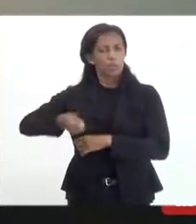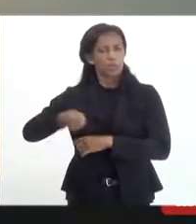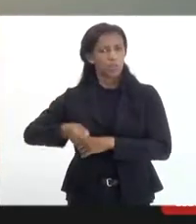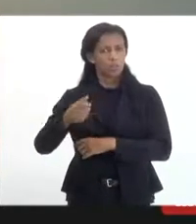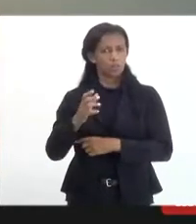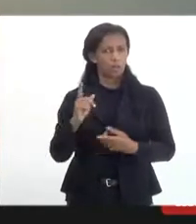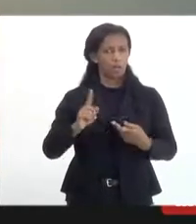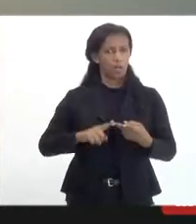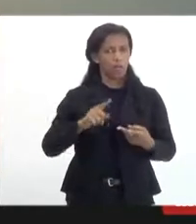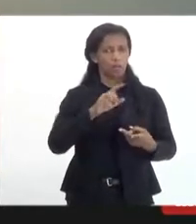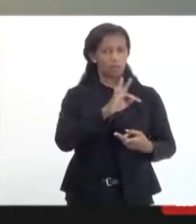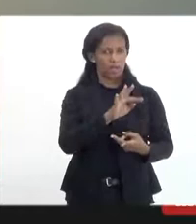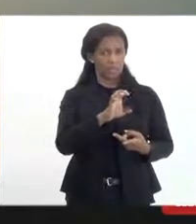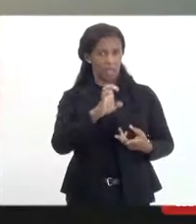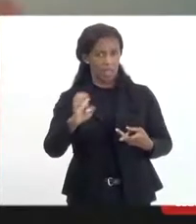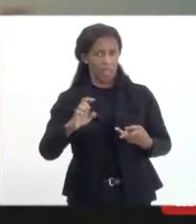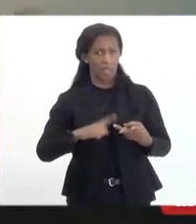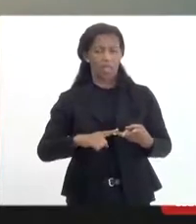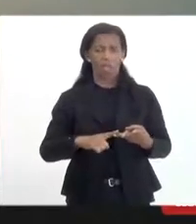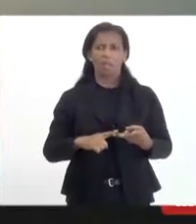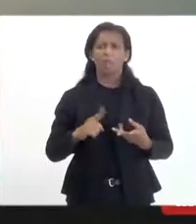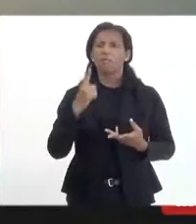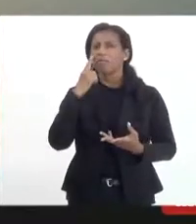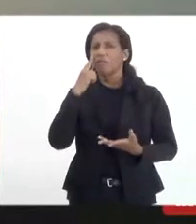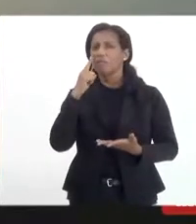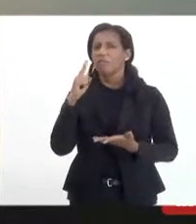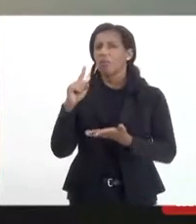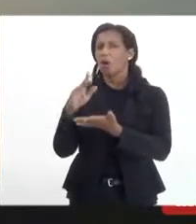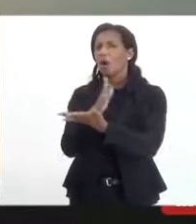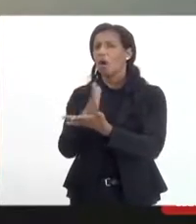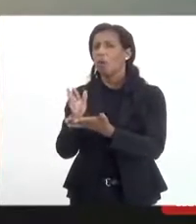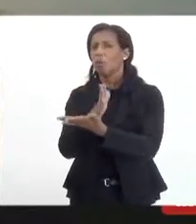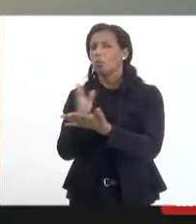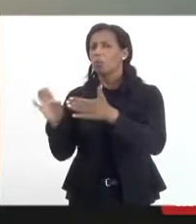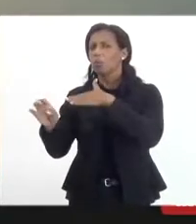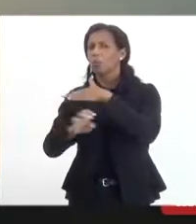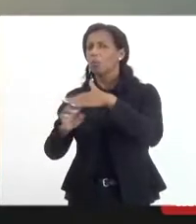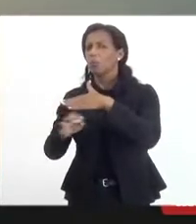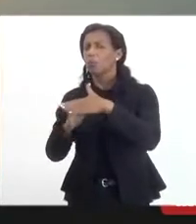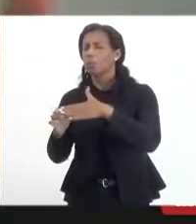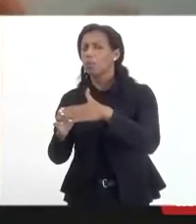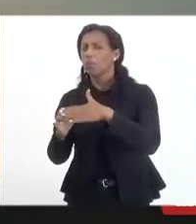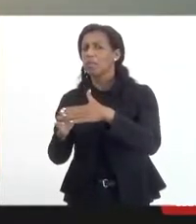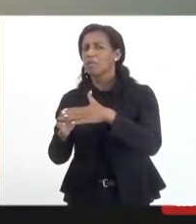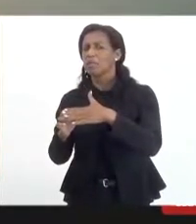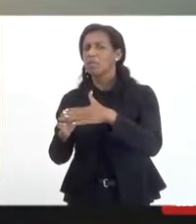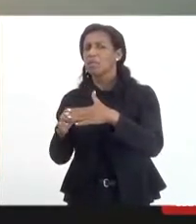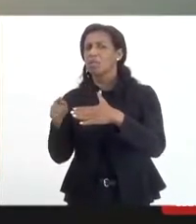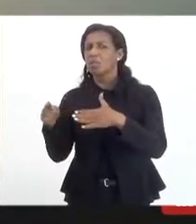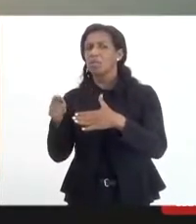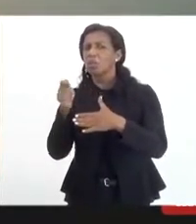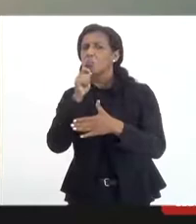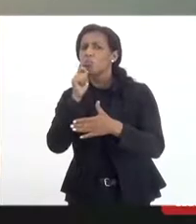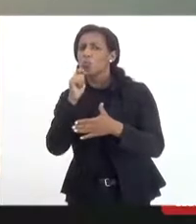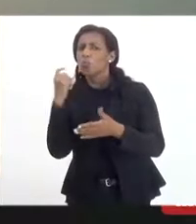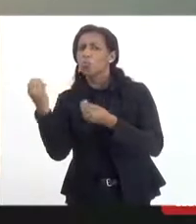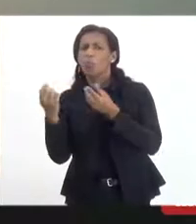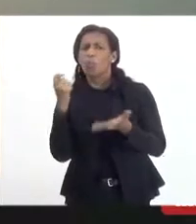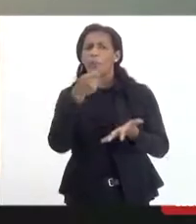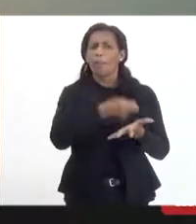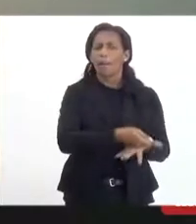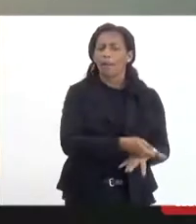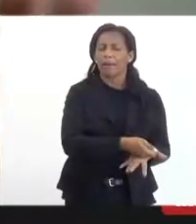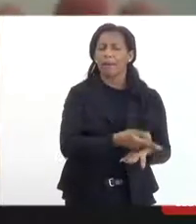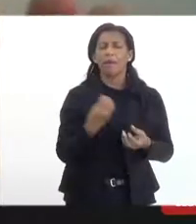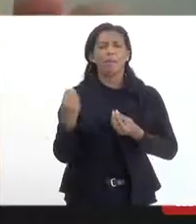que nós estamos classificando como muito poucos prováveis de serem retornados e as empresas continuam em operação. E quando nós temos um crédito